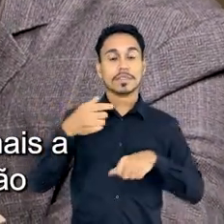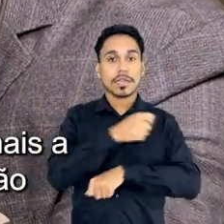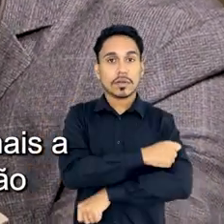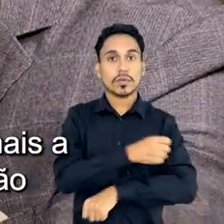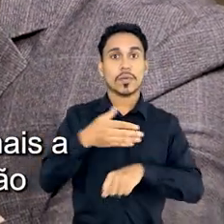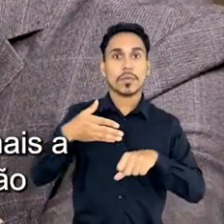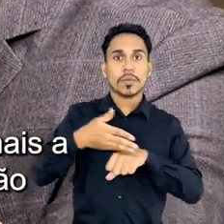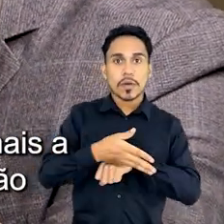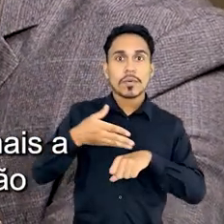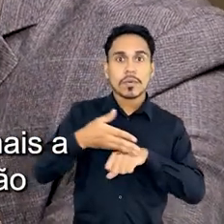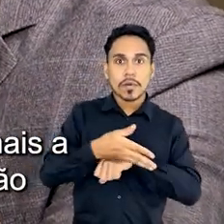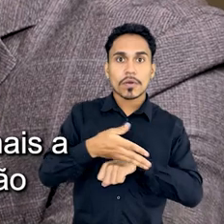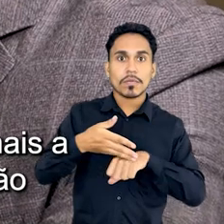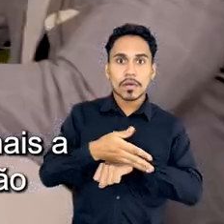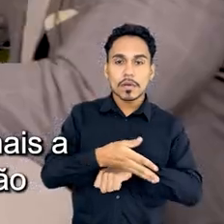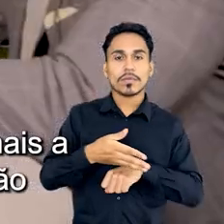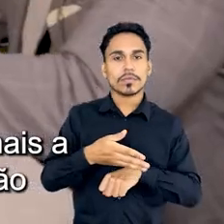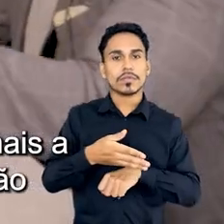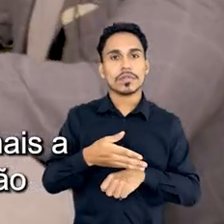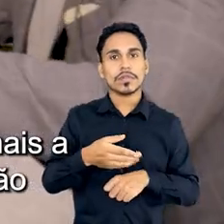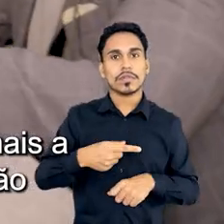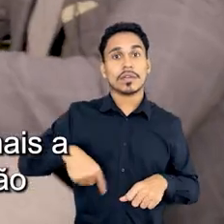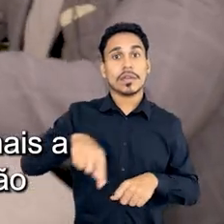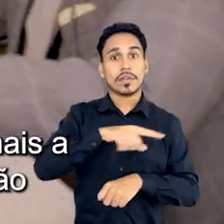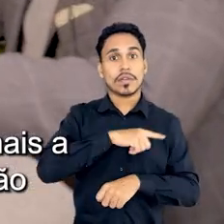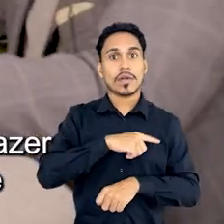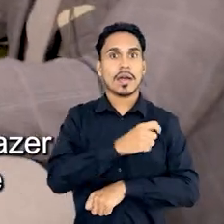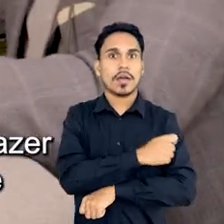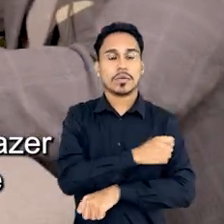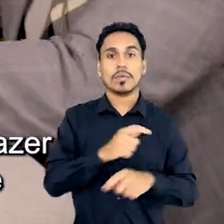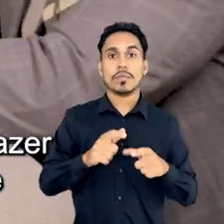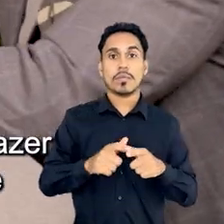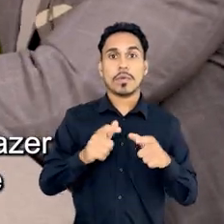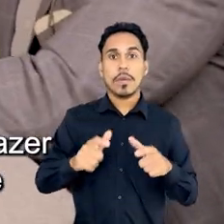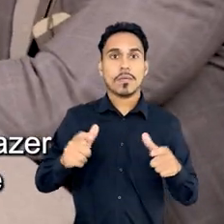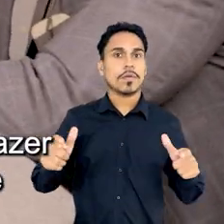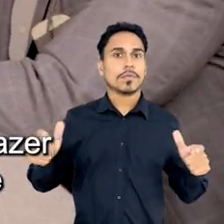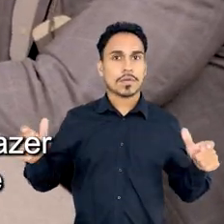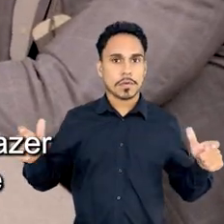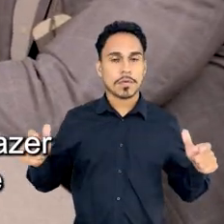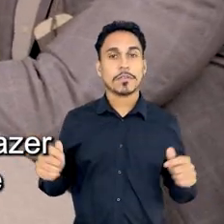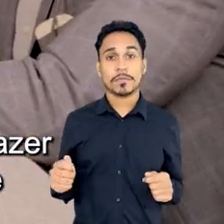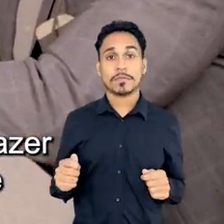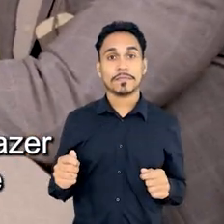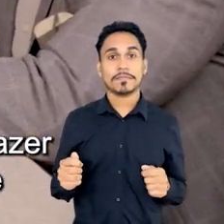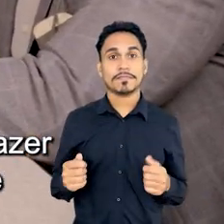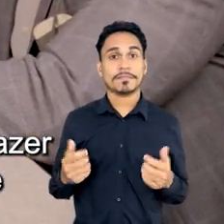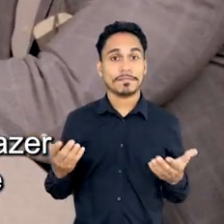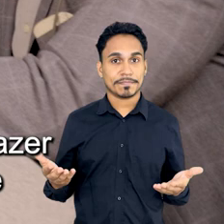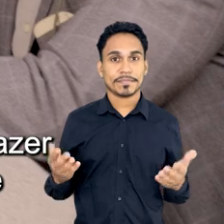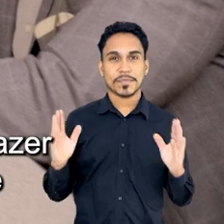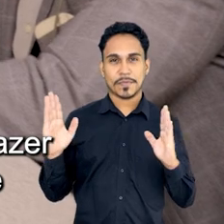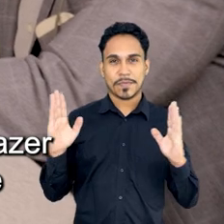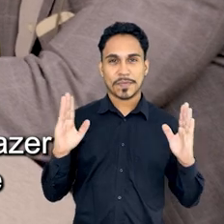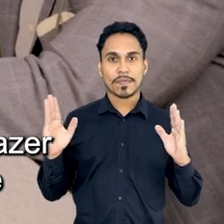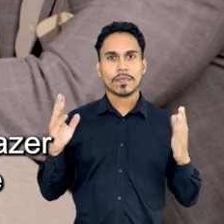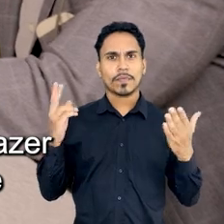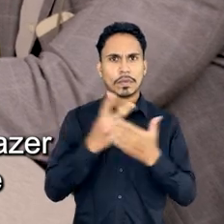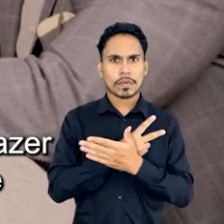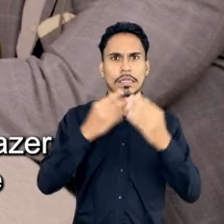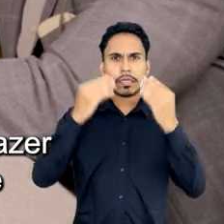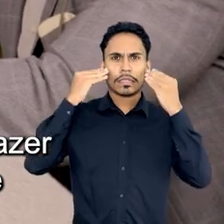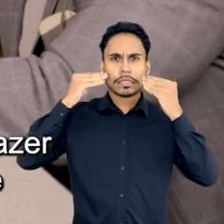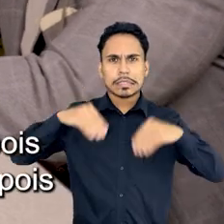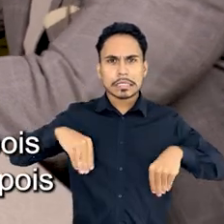vem mais a foco porque o nosso tamanho Nossa projeção passou a ser muito maior e ela começa vou fazer um pouco do do relato